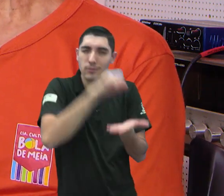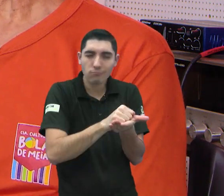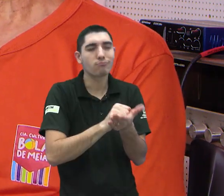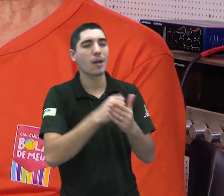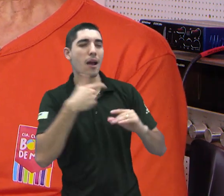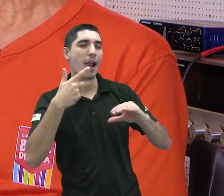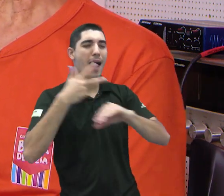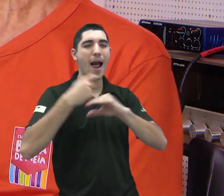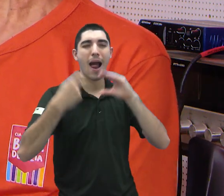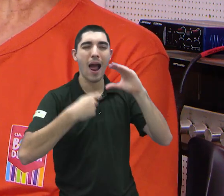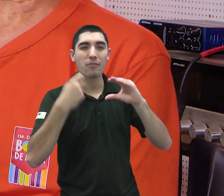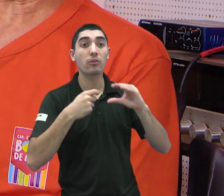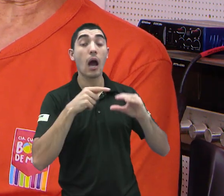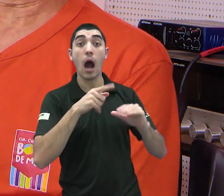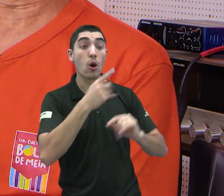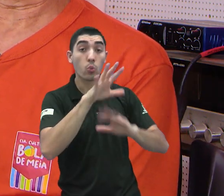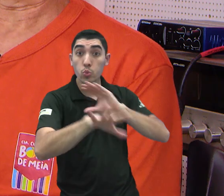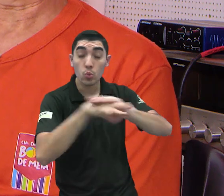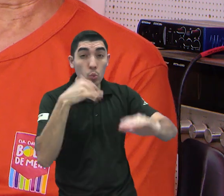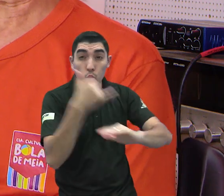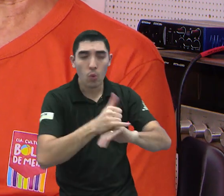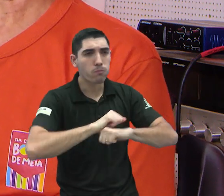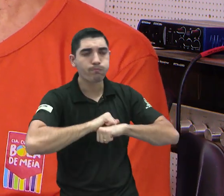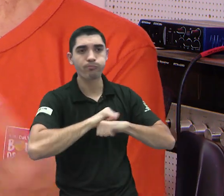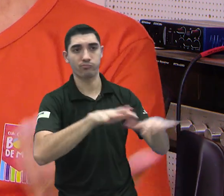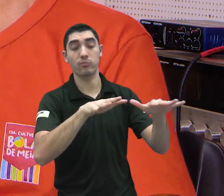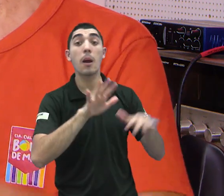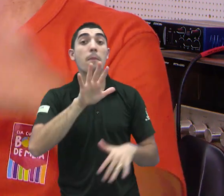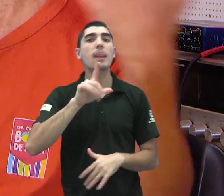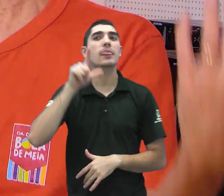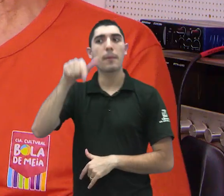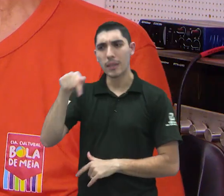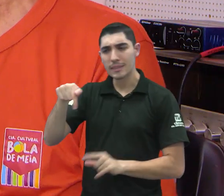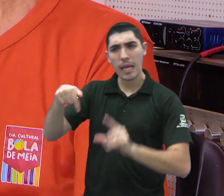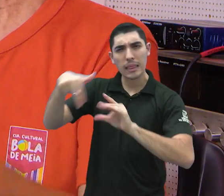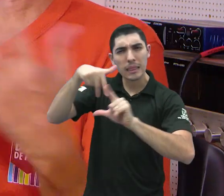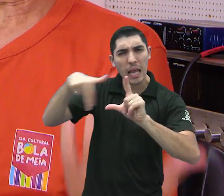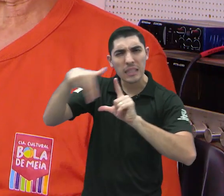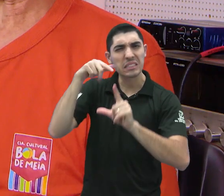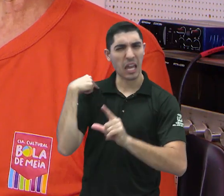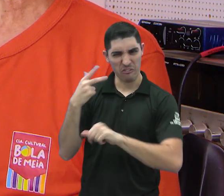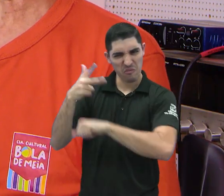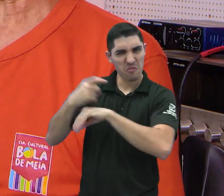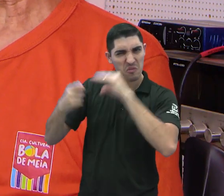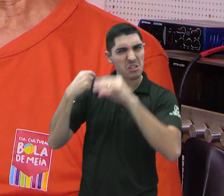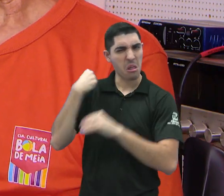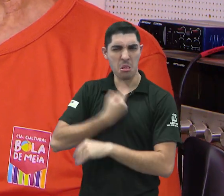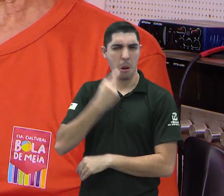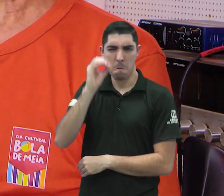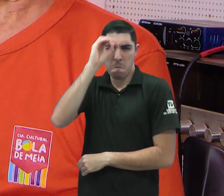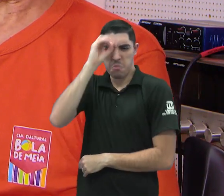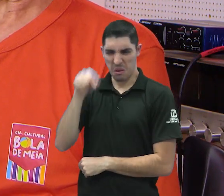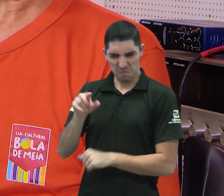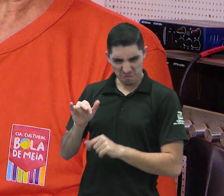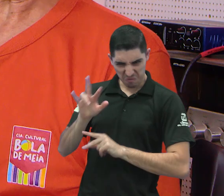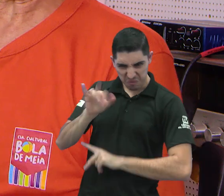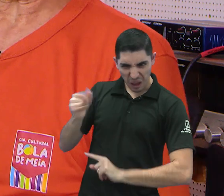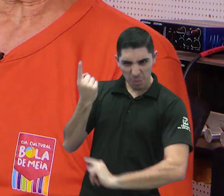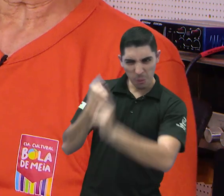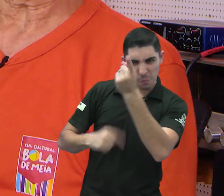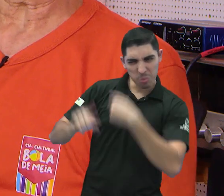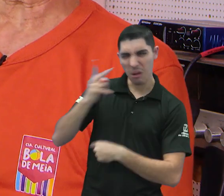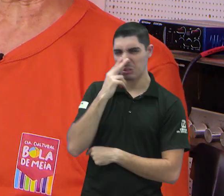Só que a gente não esperava que a animação ia bombar, né? Porque como é uma música já bastante comum, o pessoal conhece e tal, mas foi